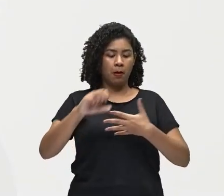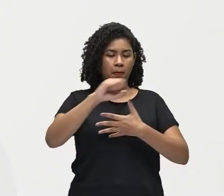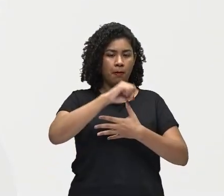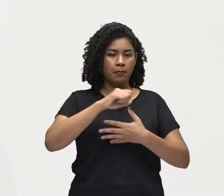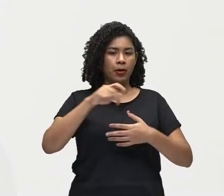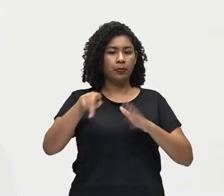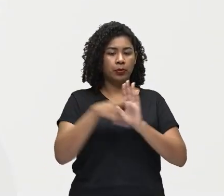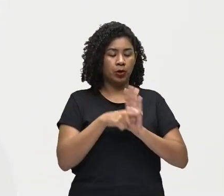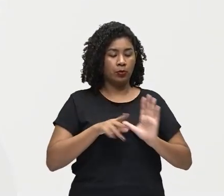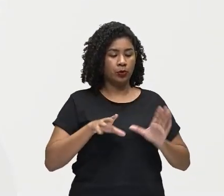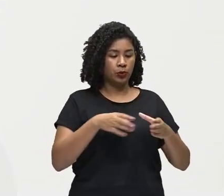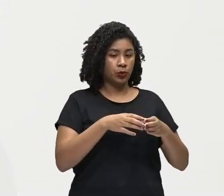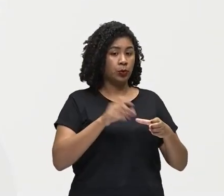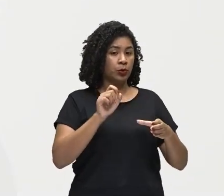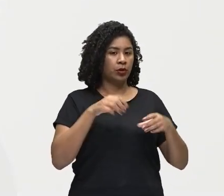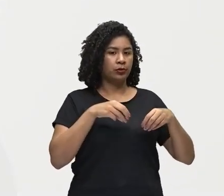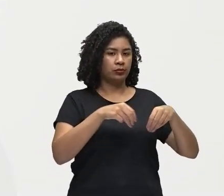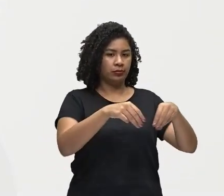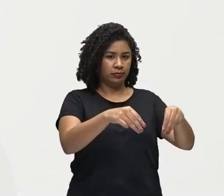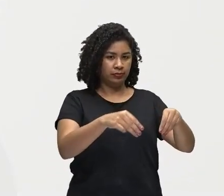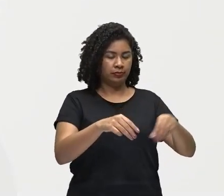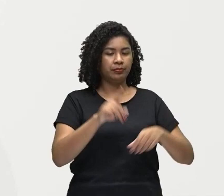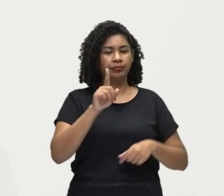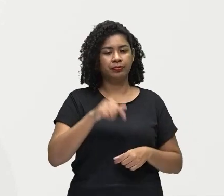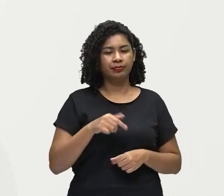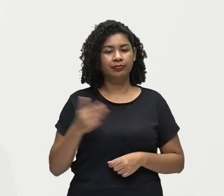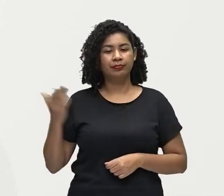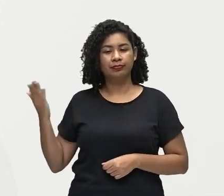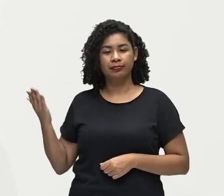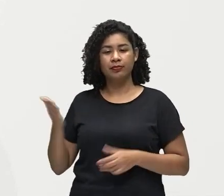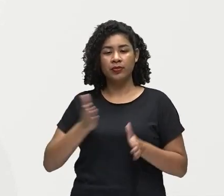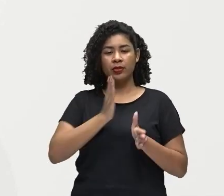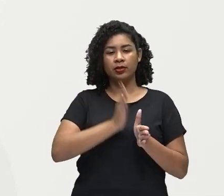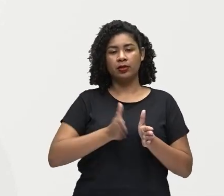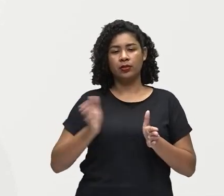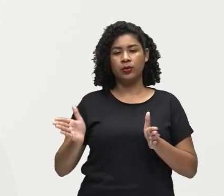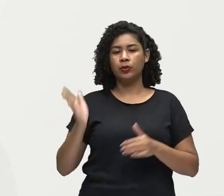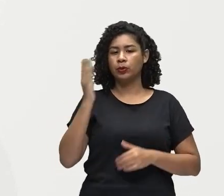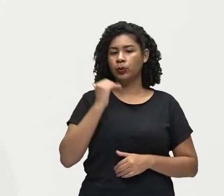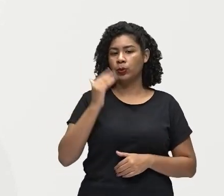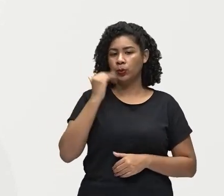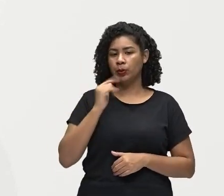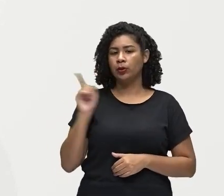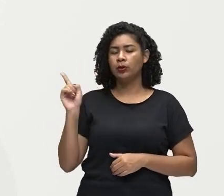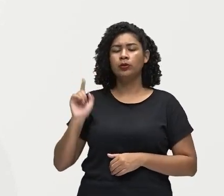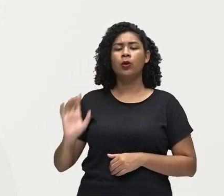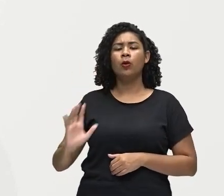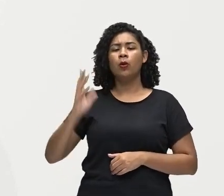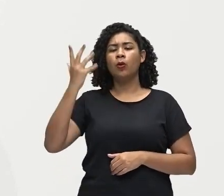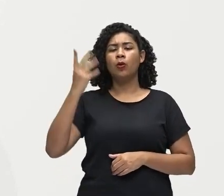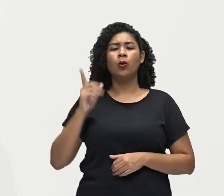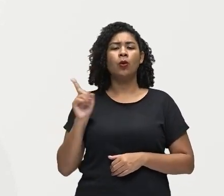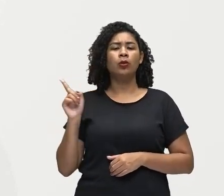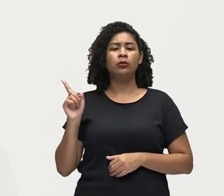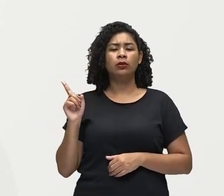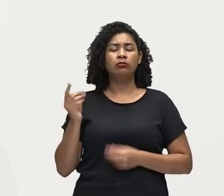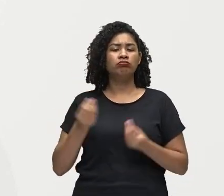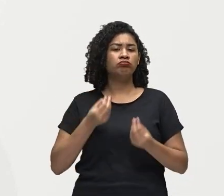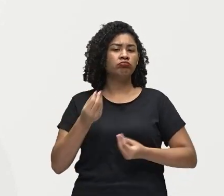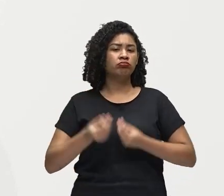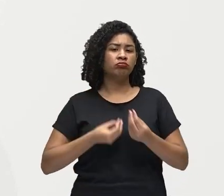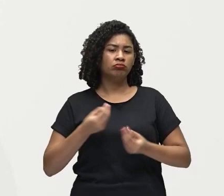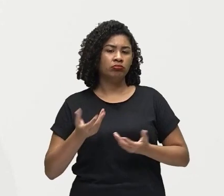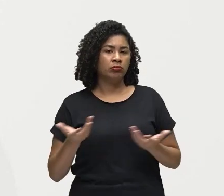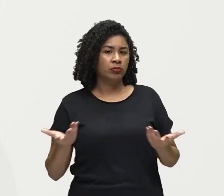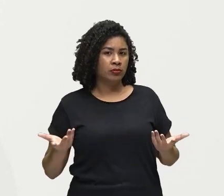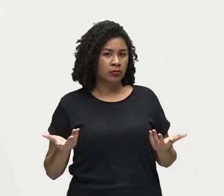que essas cadeias alimentares, elas são sequências lineares de como acontece essa interação entre os